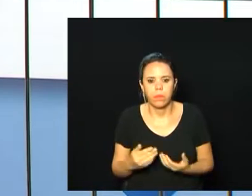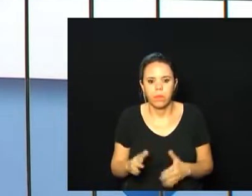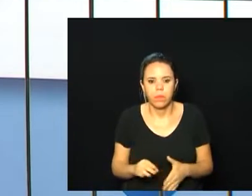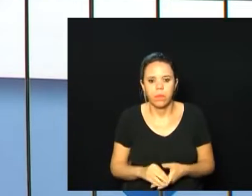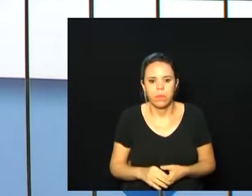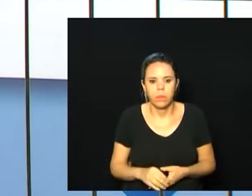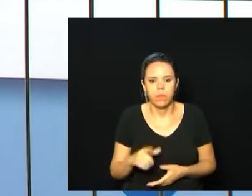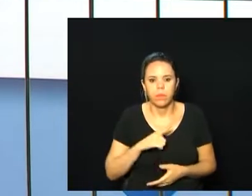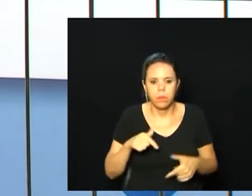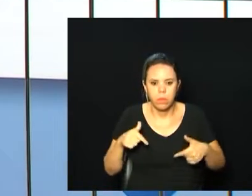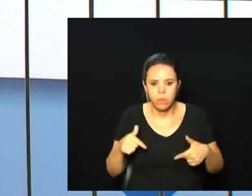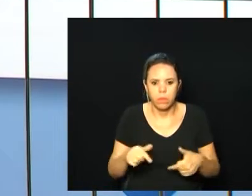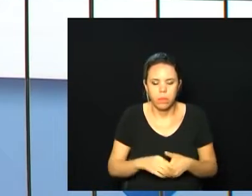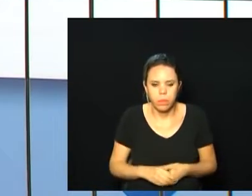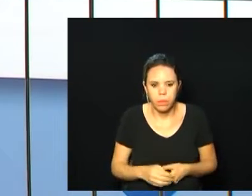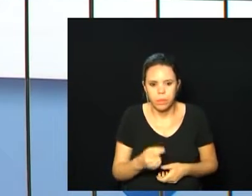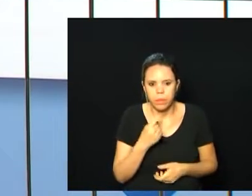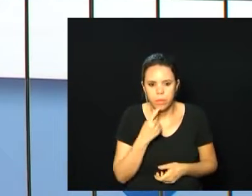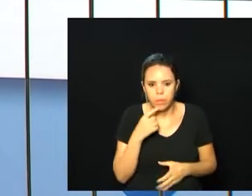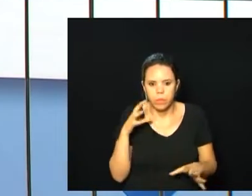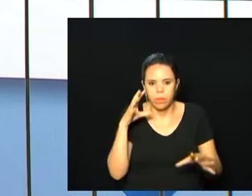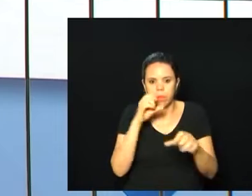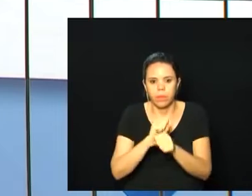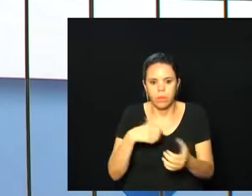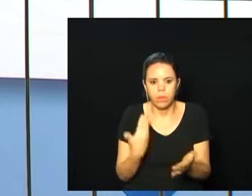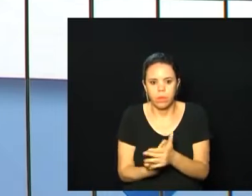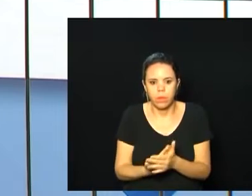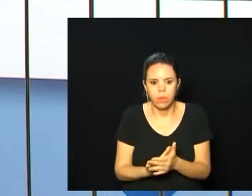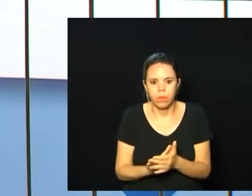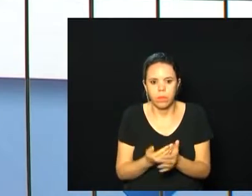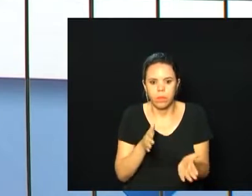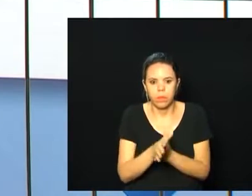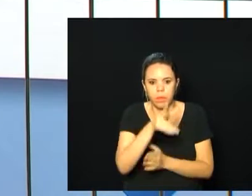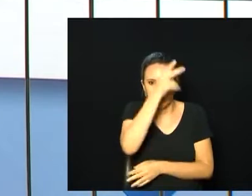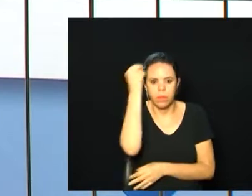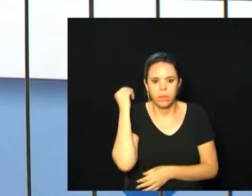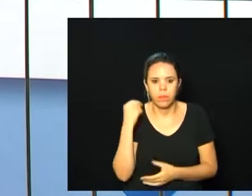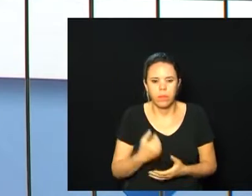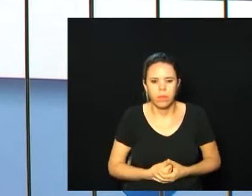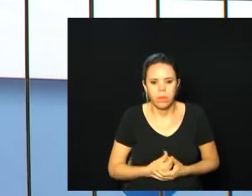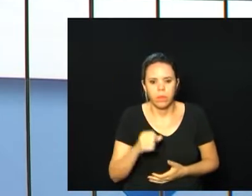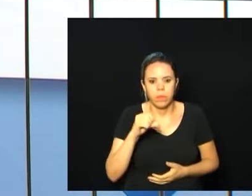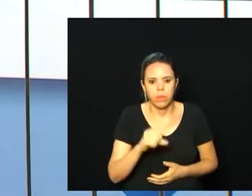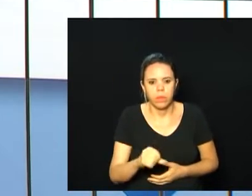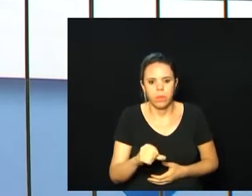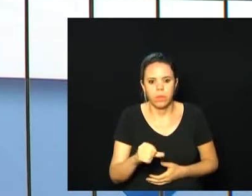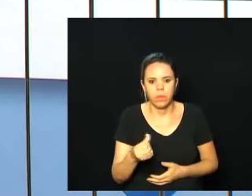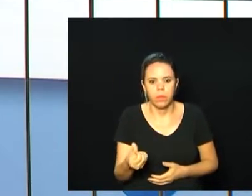a gente teve essa ação e Campinas soma, até o último boletim emitido pela Prefeitura,